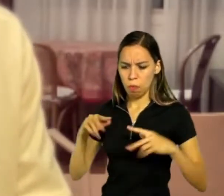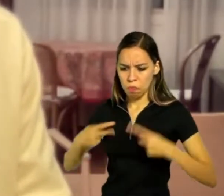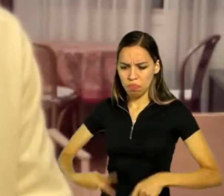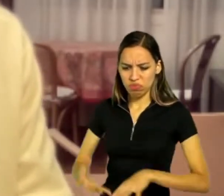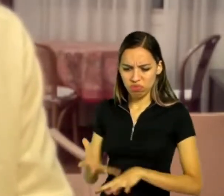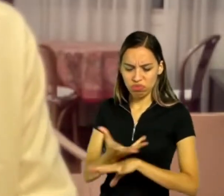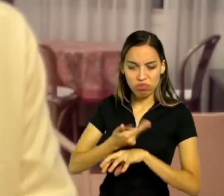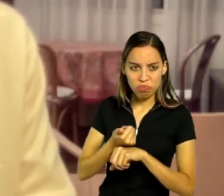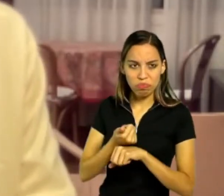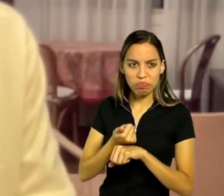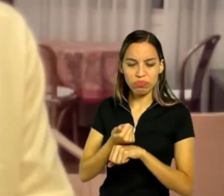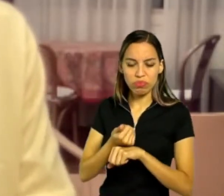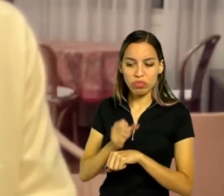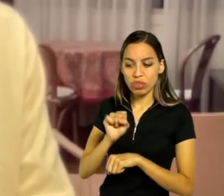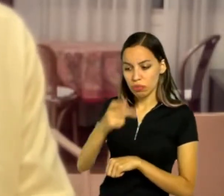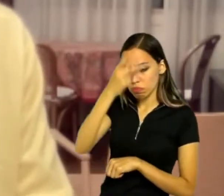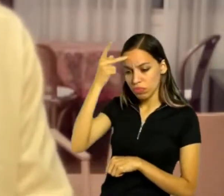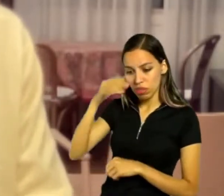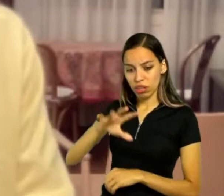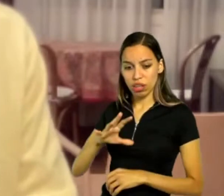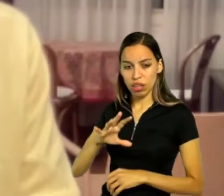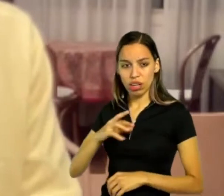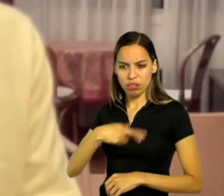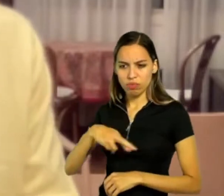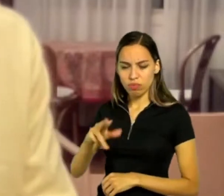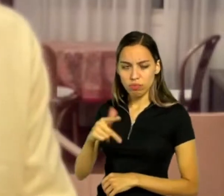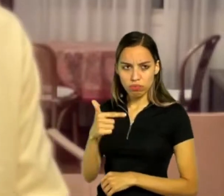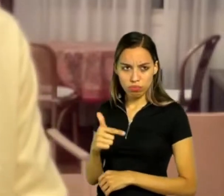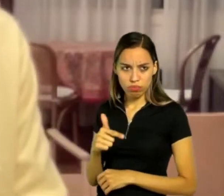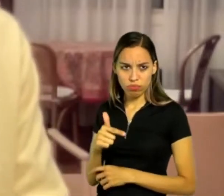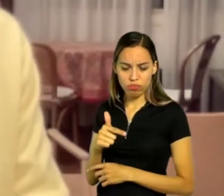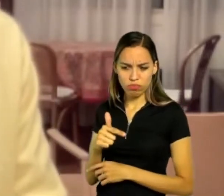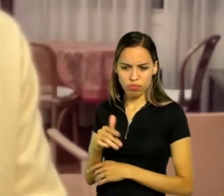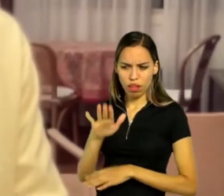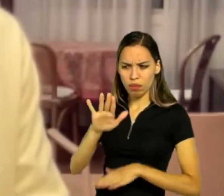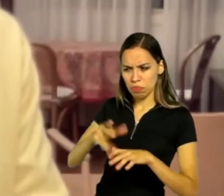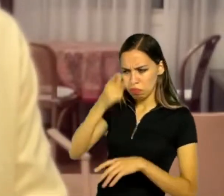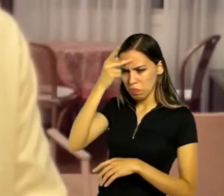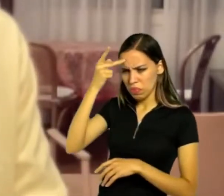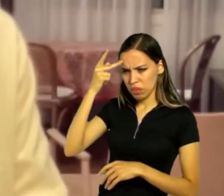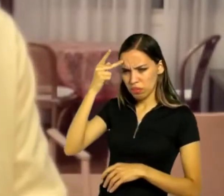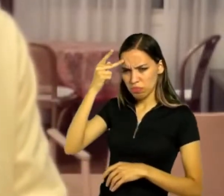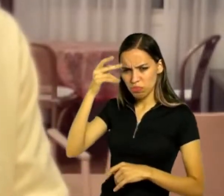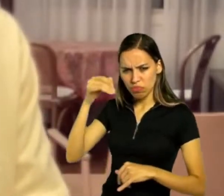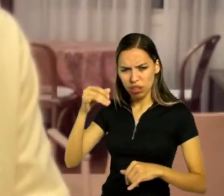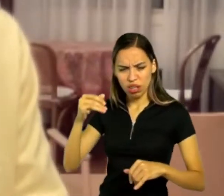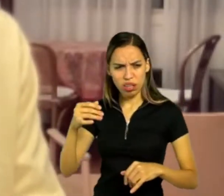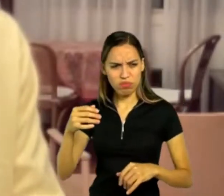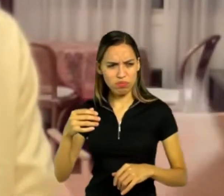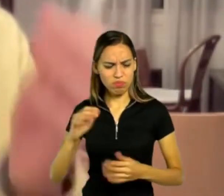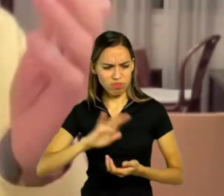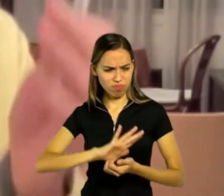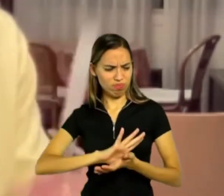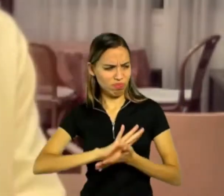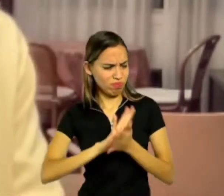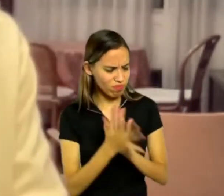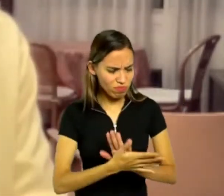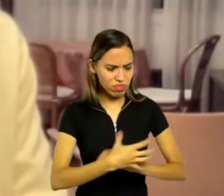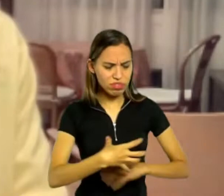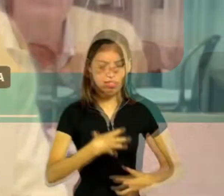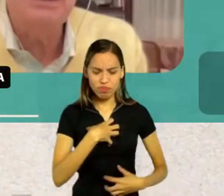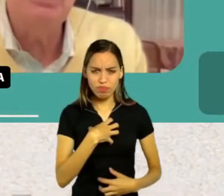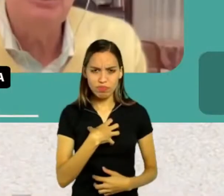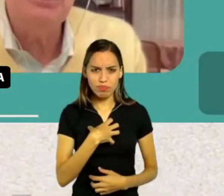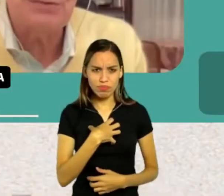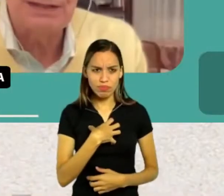tem religião, tem muita gente que fica ofendida, achando que você é imoral. E aquilo, quantos anos tem